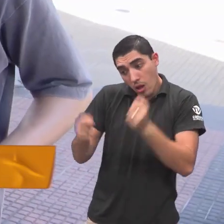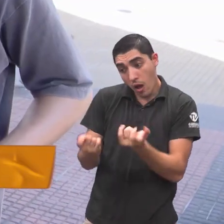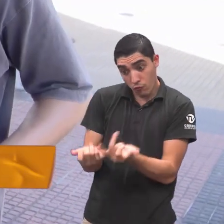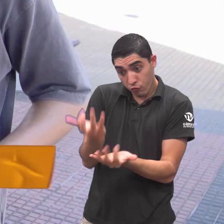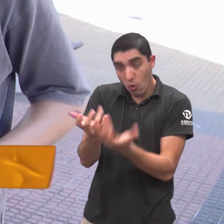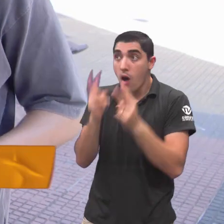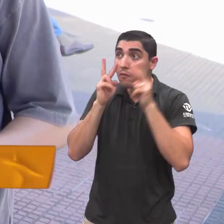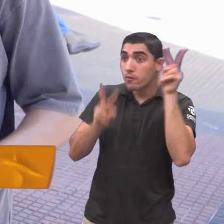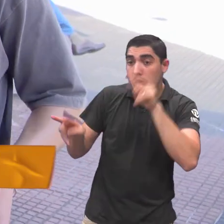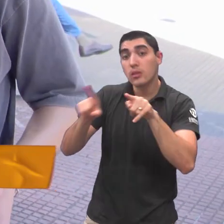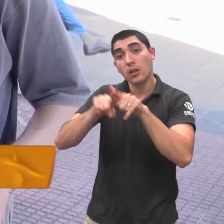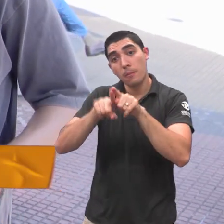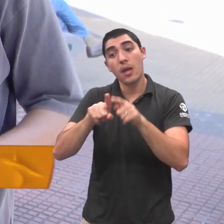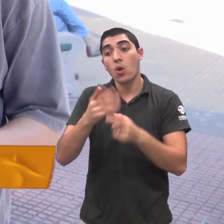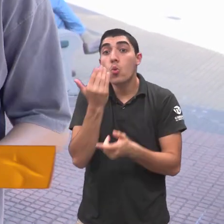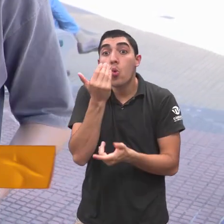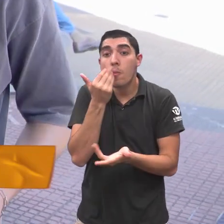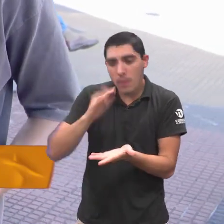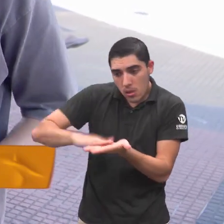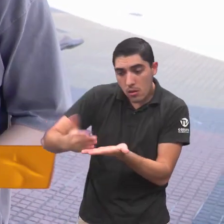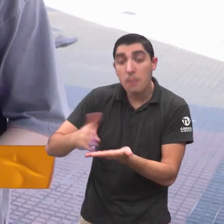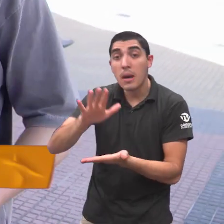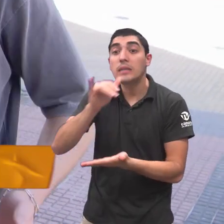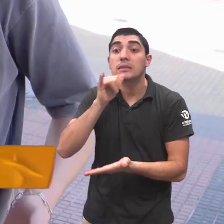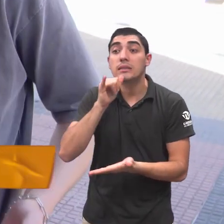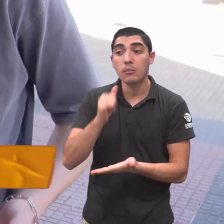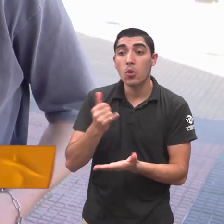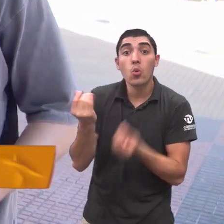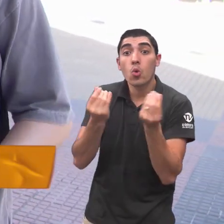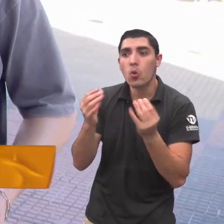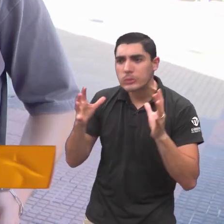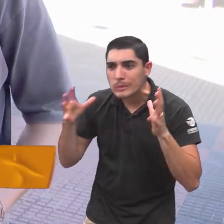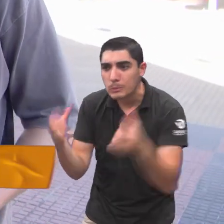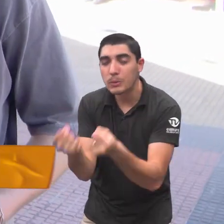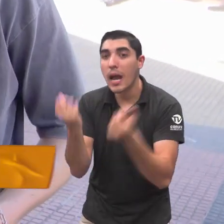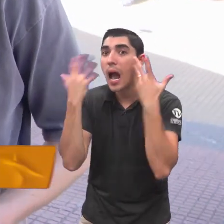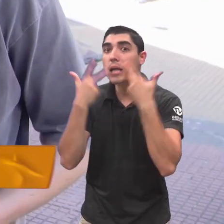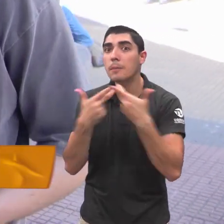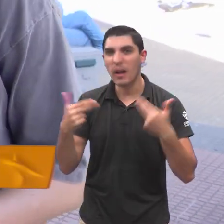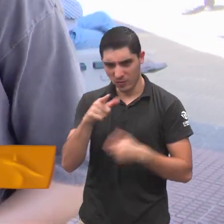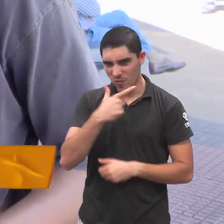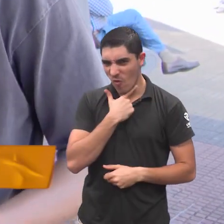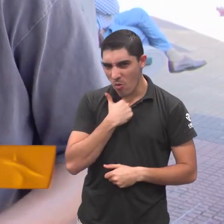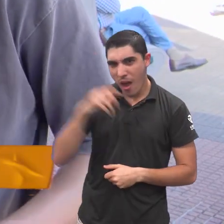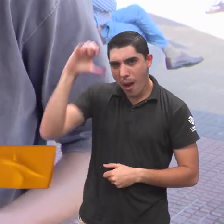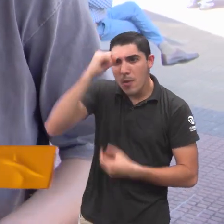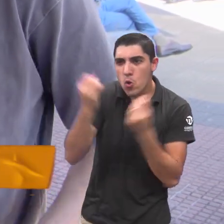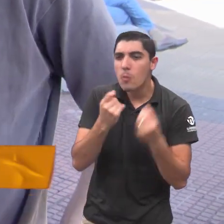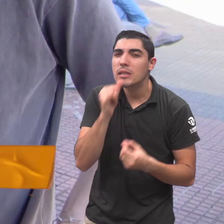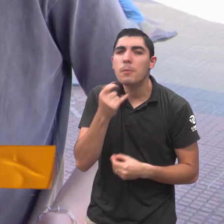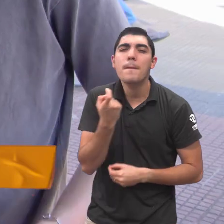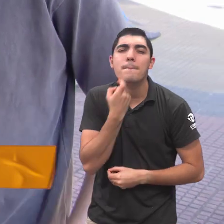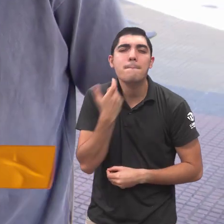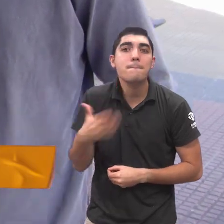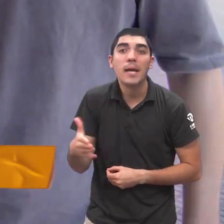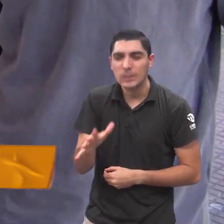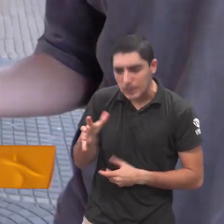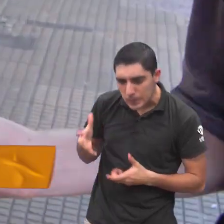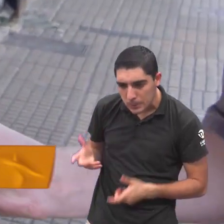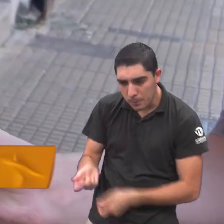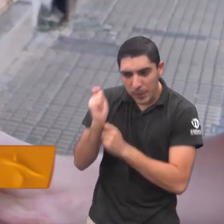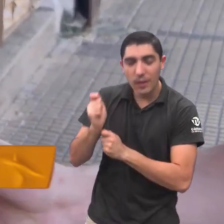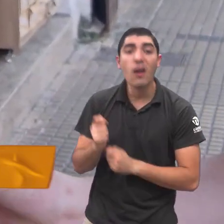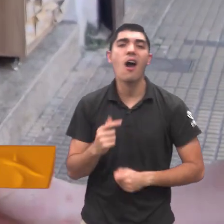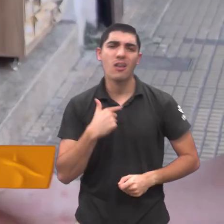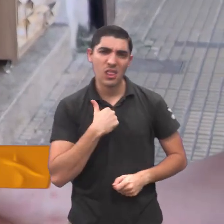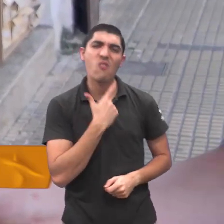própria comida, né? Mas para fazer a própria comida, por exemplo, você precisa caçar. Você gostaria de aprender a fazer uma caça, por exemplo, de um peixe? Ah,